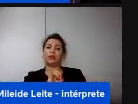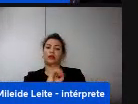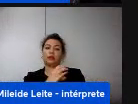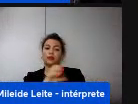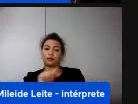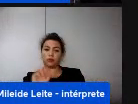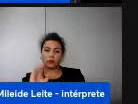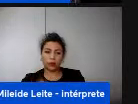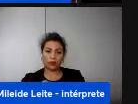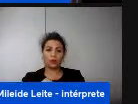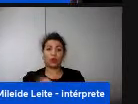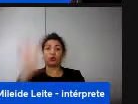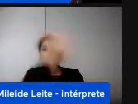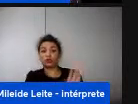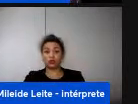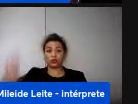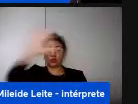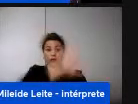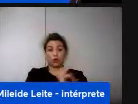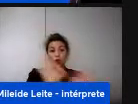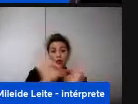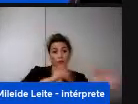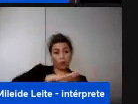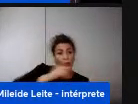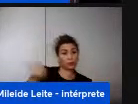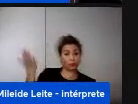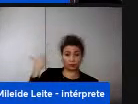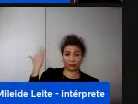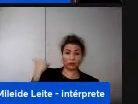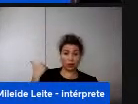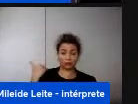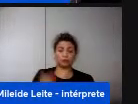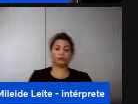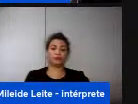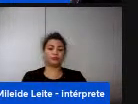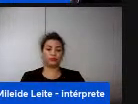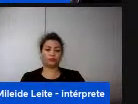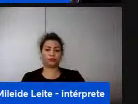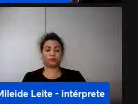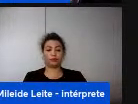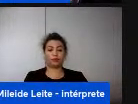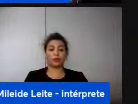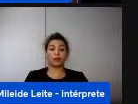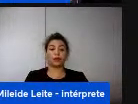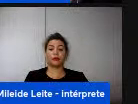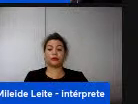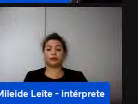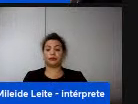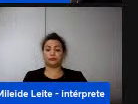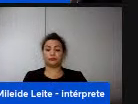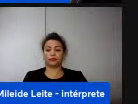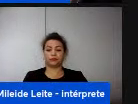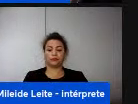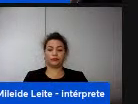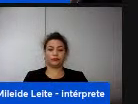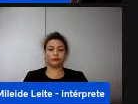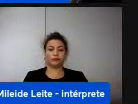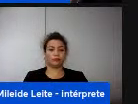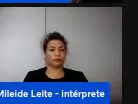a intuição geral do funcionamento do mundo naquela época. Ok? Bem,